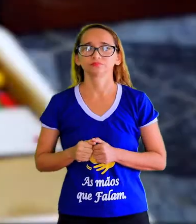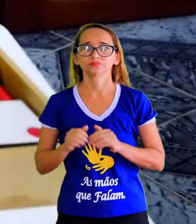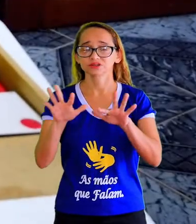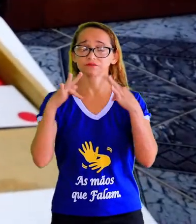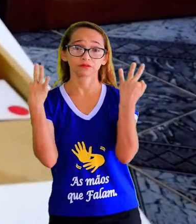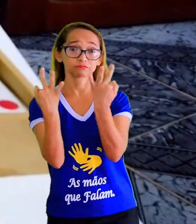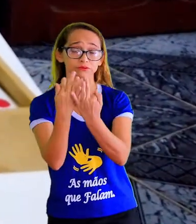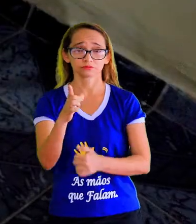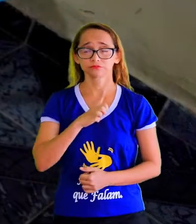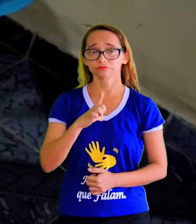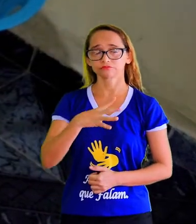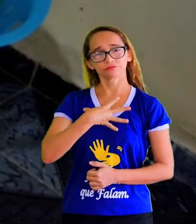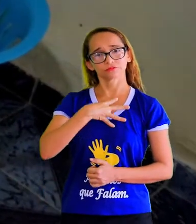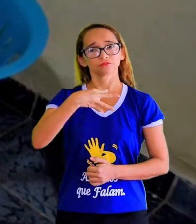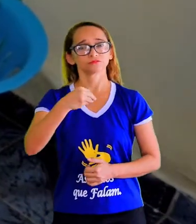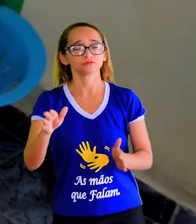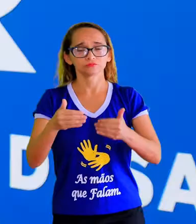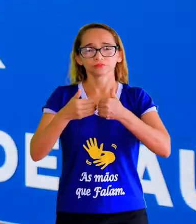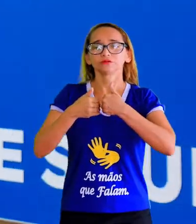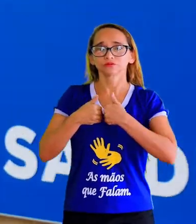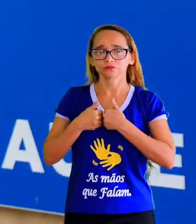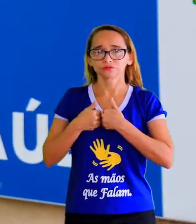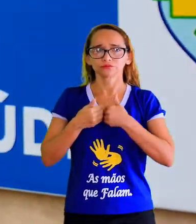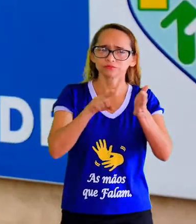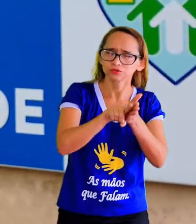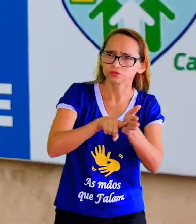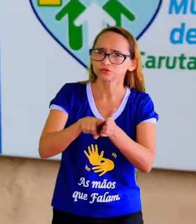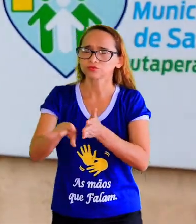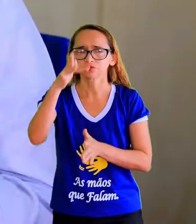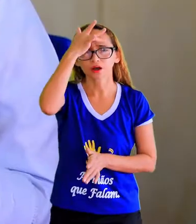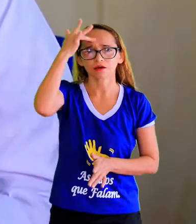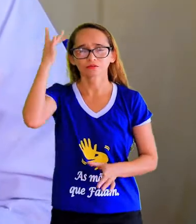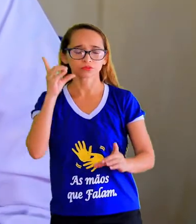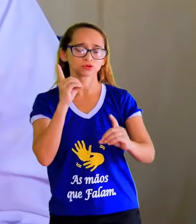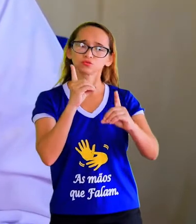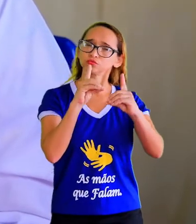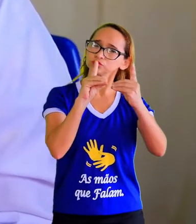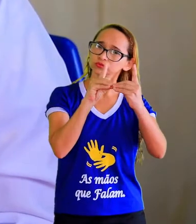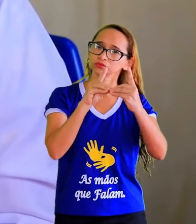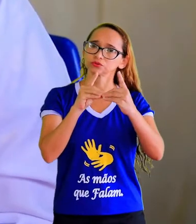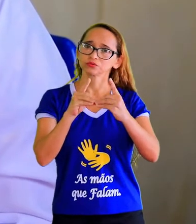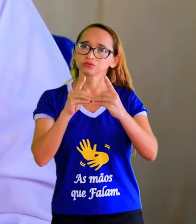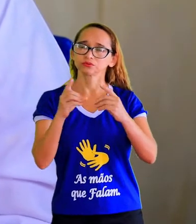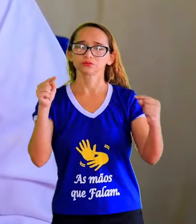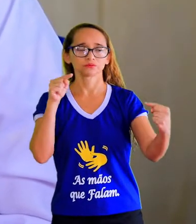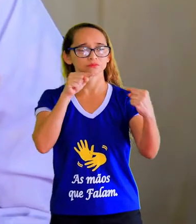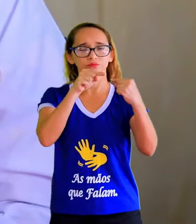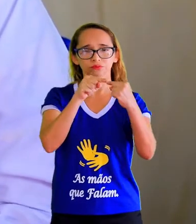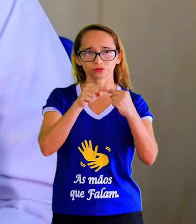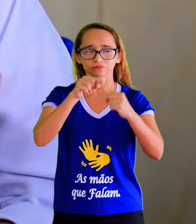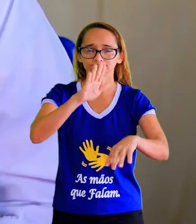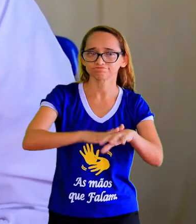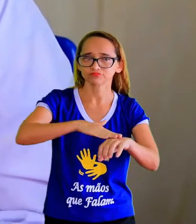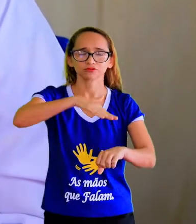você, pai, tem um filho autista, venha, nos procure. Agende uma avaliação com o terapeuta ocupacional.